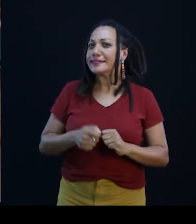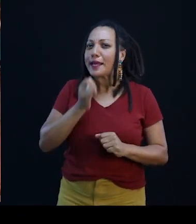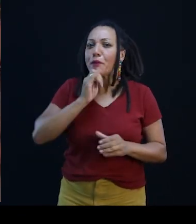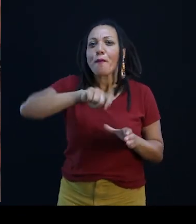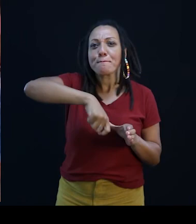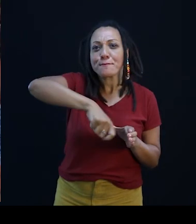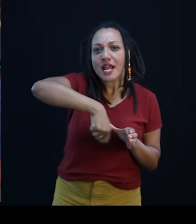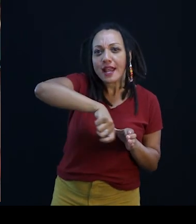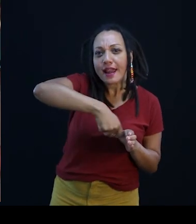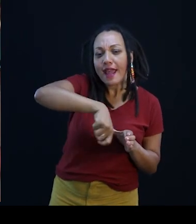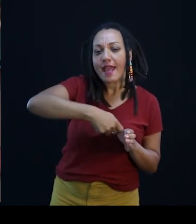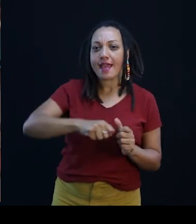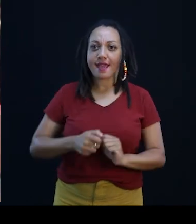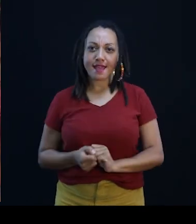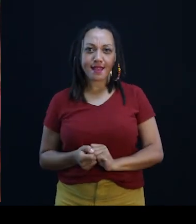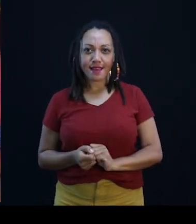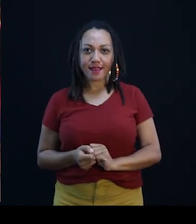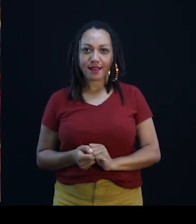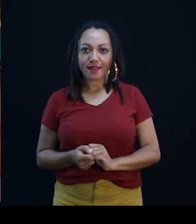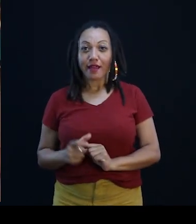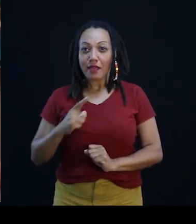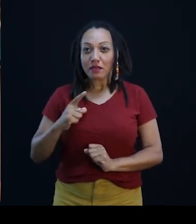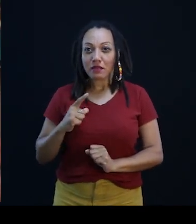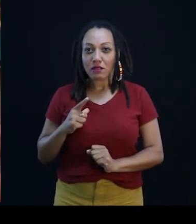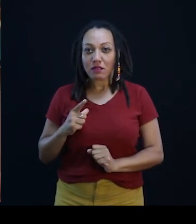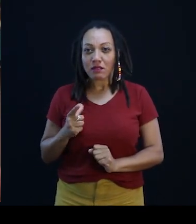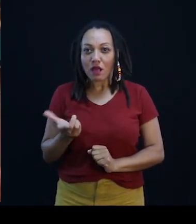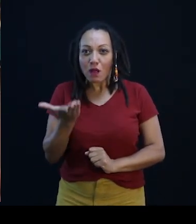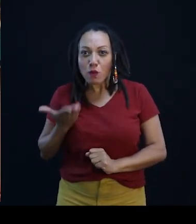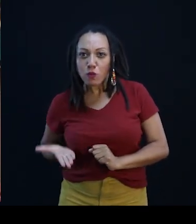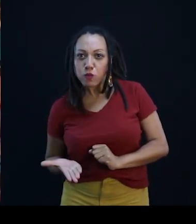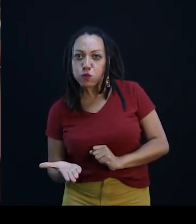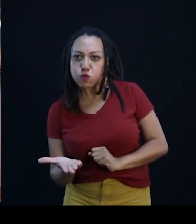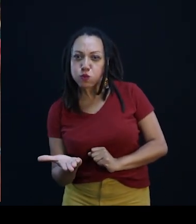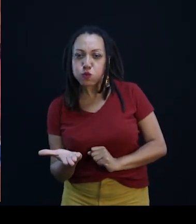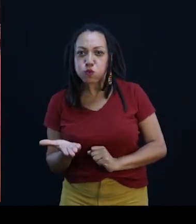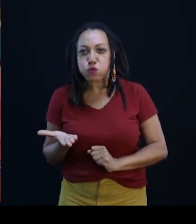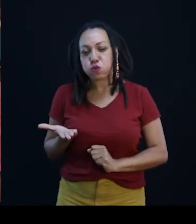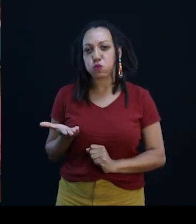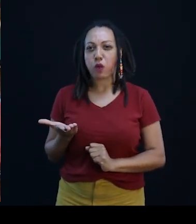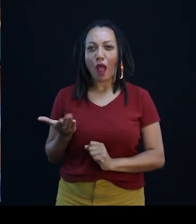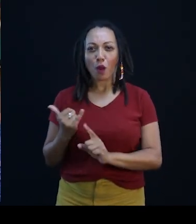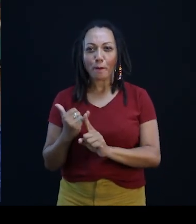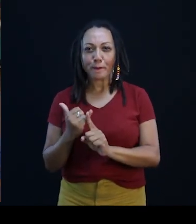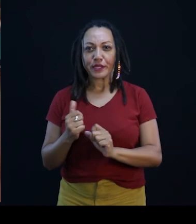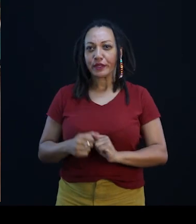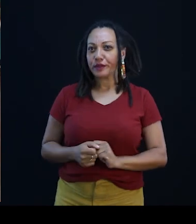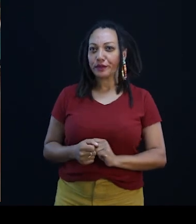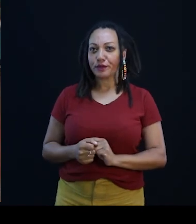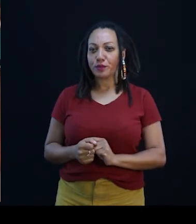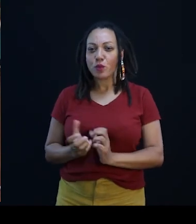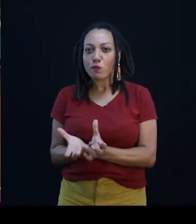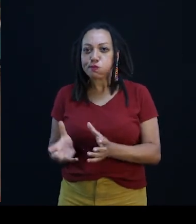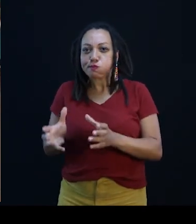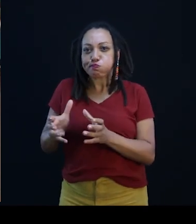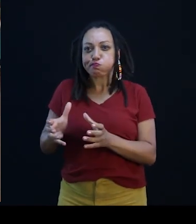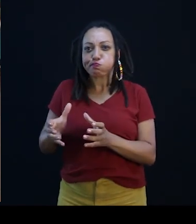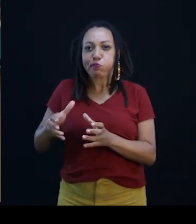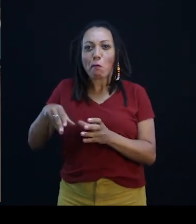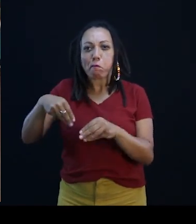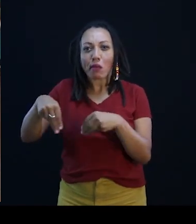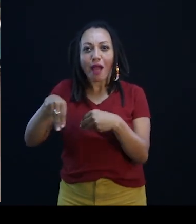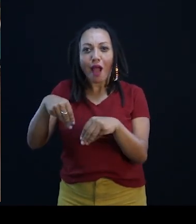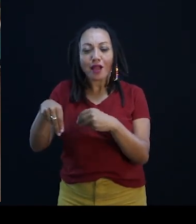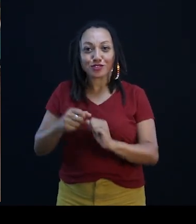também, ó. Panela. Essas formas aqui de alumínio. Esses potes de plástico. Vamos montar aqui